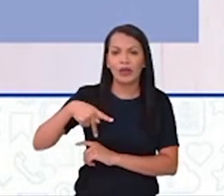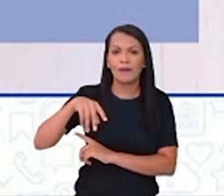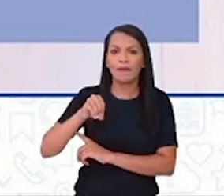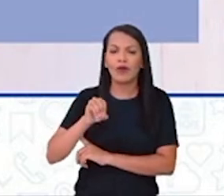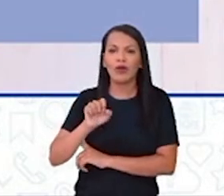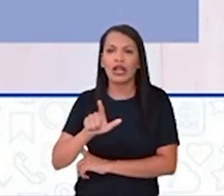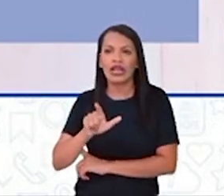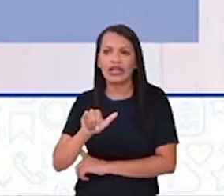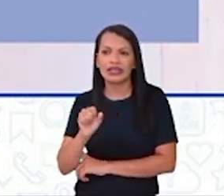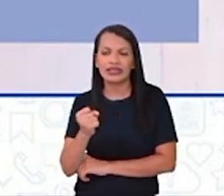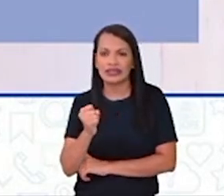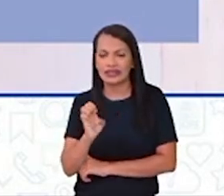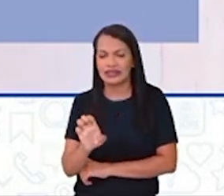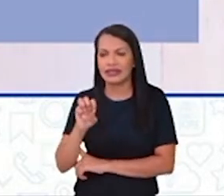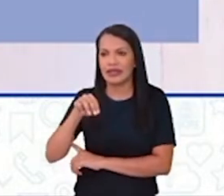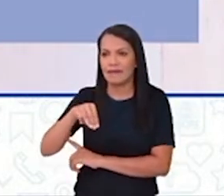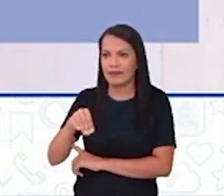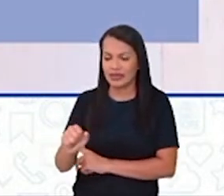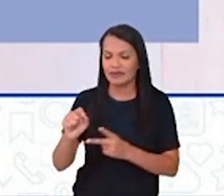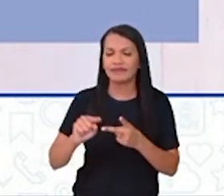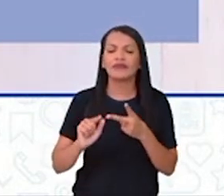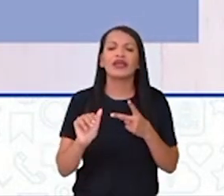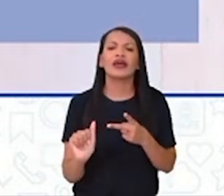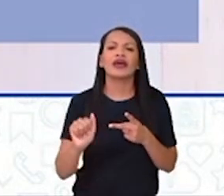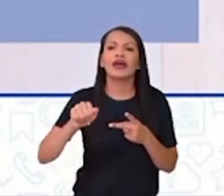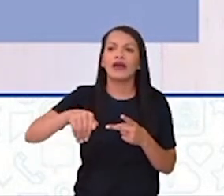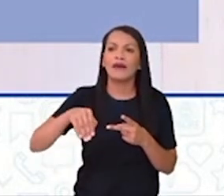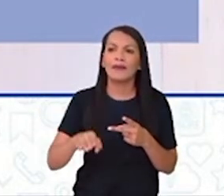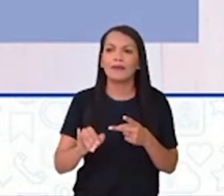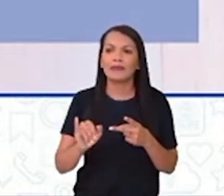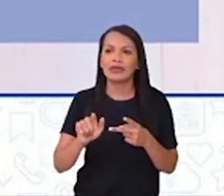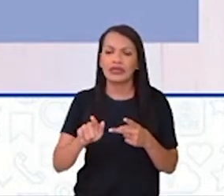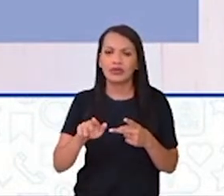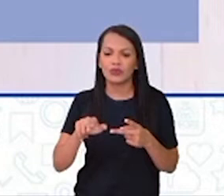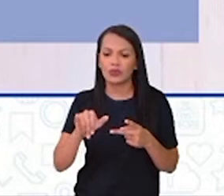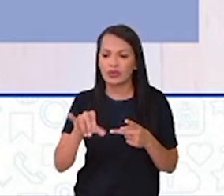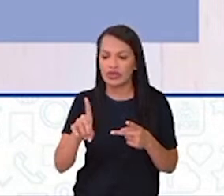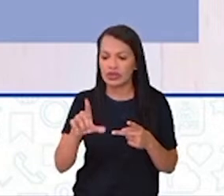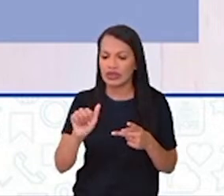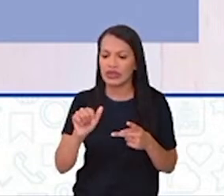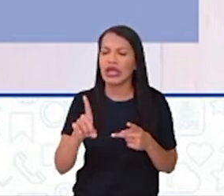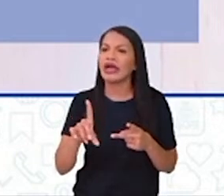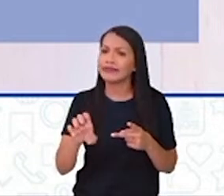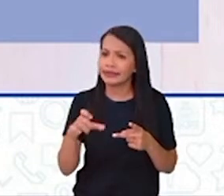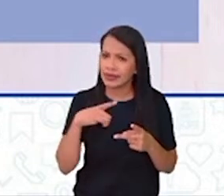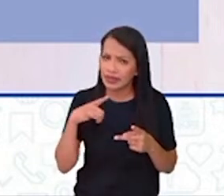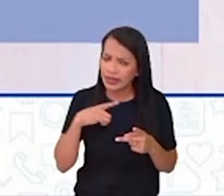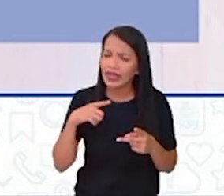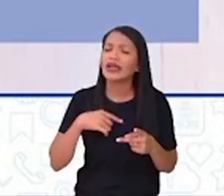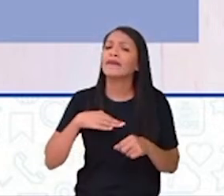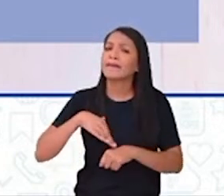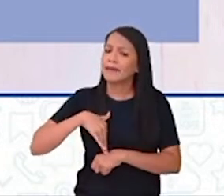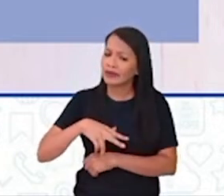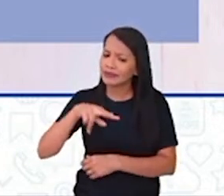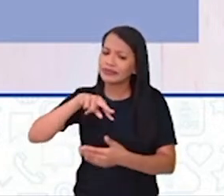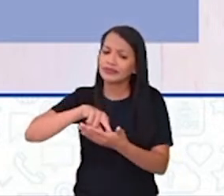de sentido? Ó. A polissemia refere-se a um termo que possui mais de um sentido. Por isso, depende do